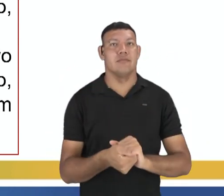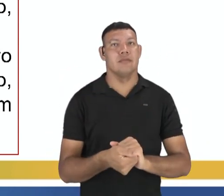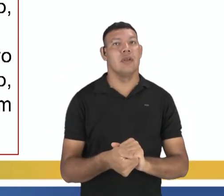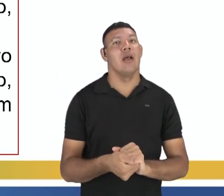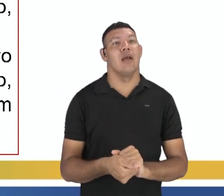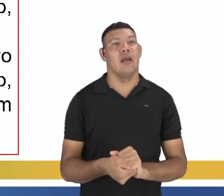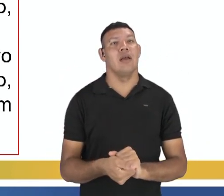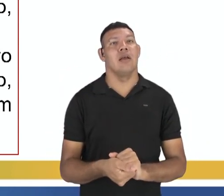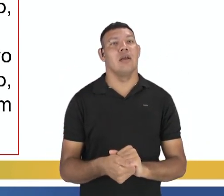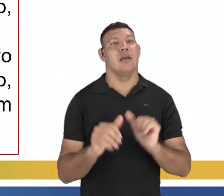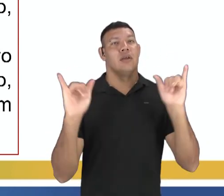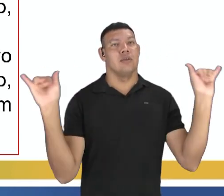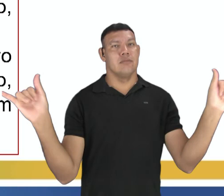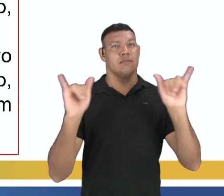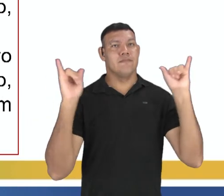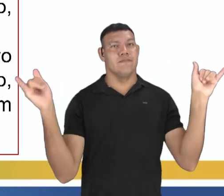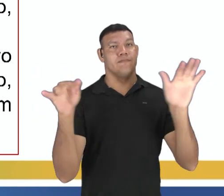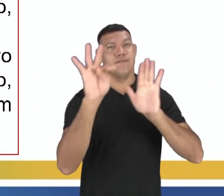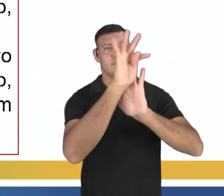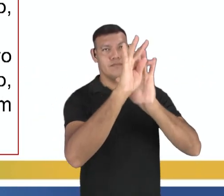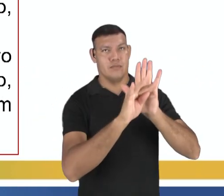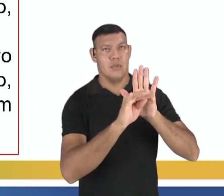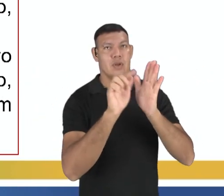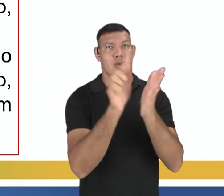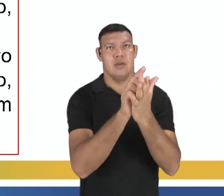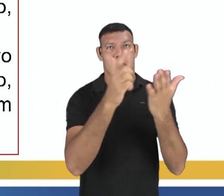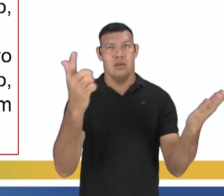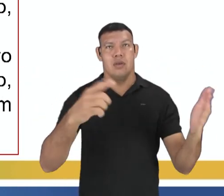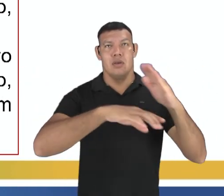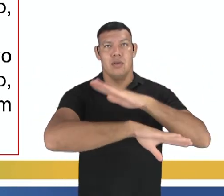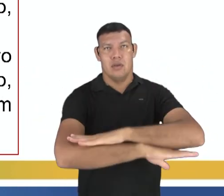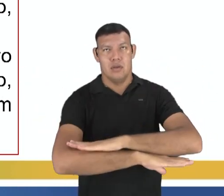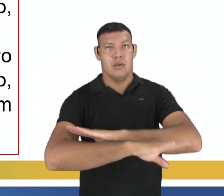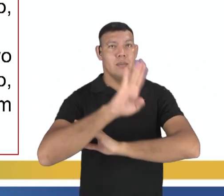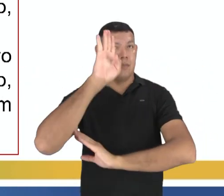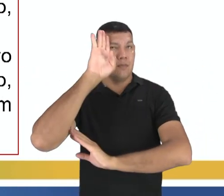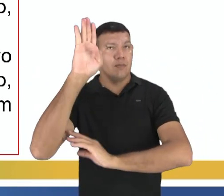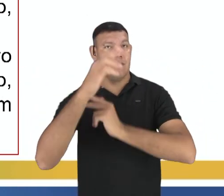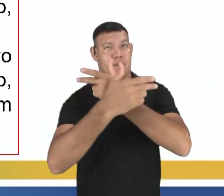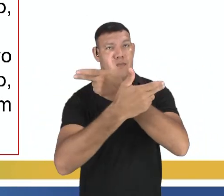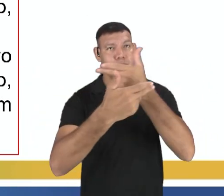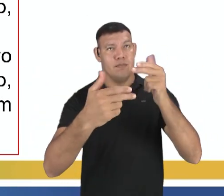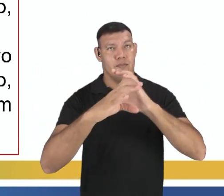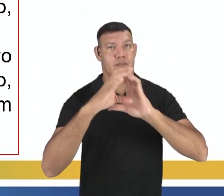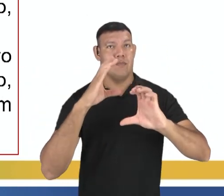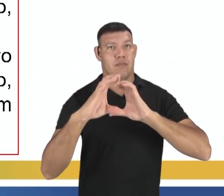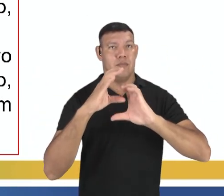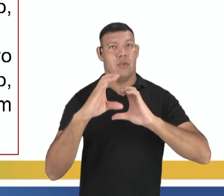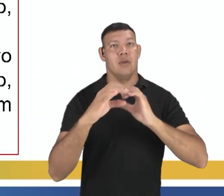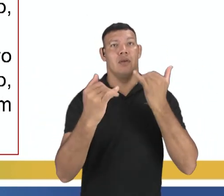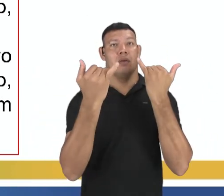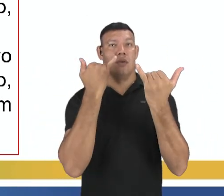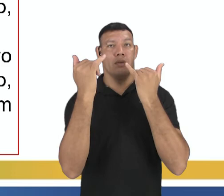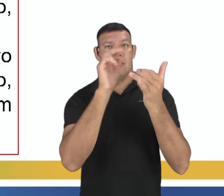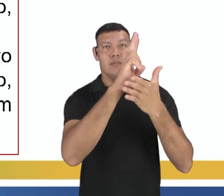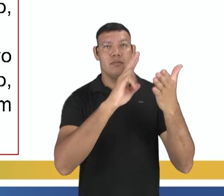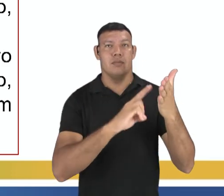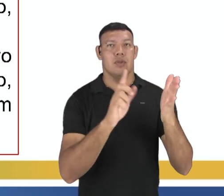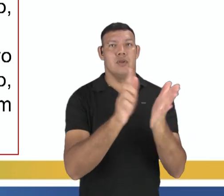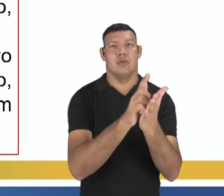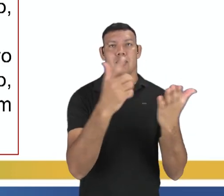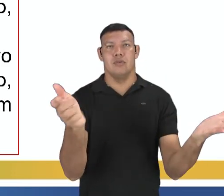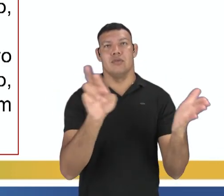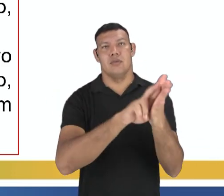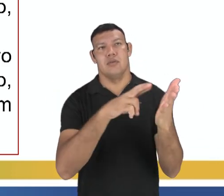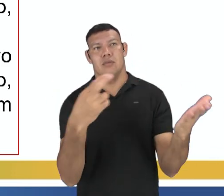jornalístico, utiliza os principais meios de comunicação, que são jornais, revistas, rádio, televisão e internet. E 3,